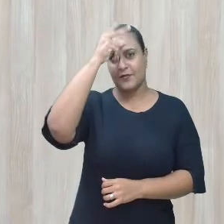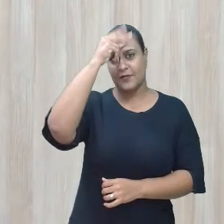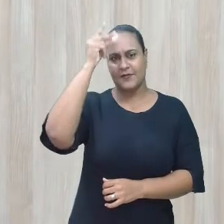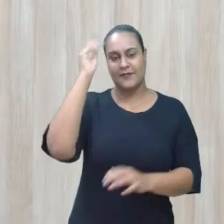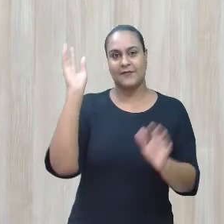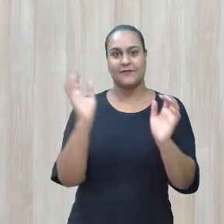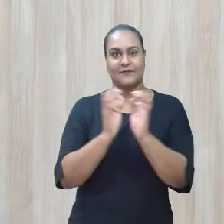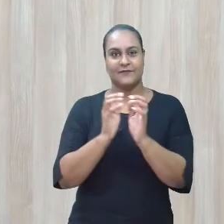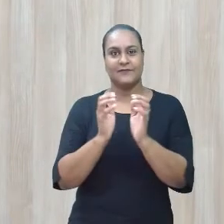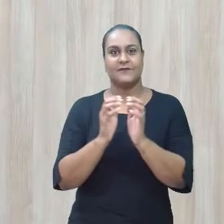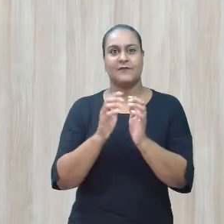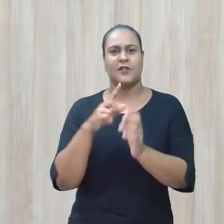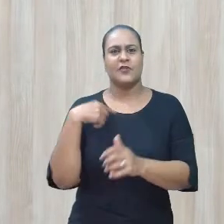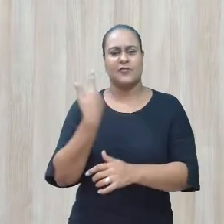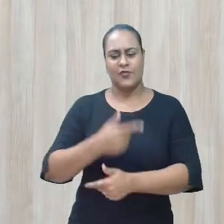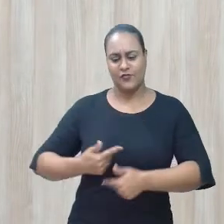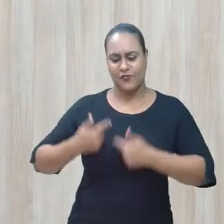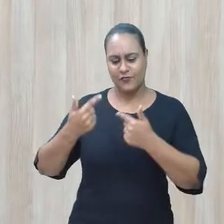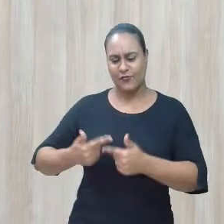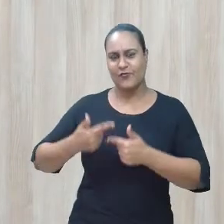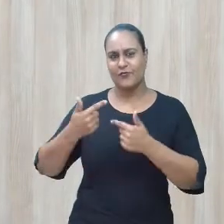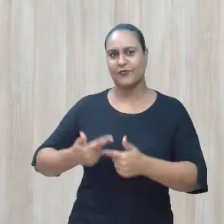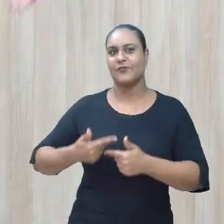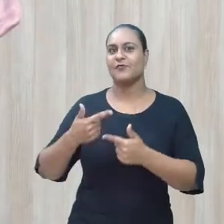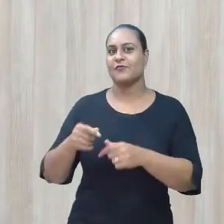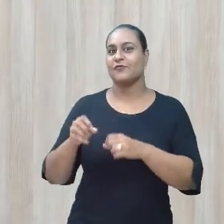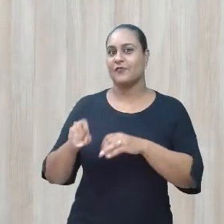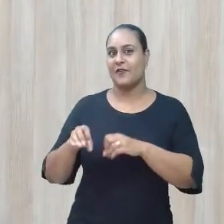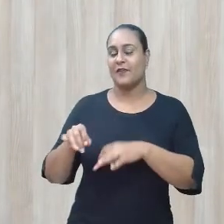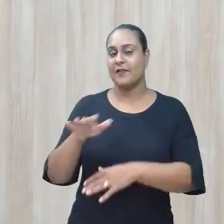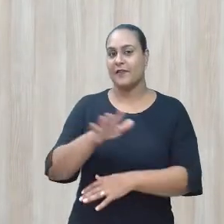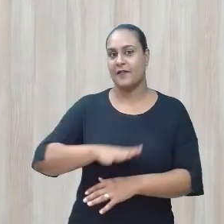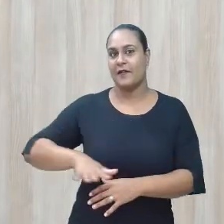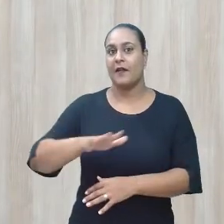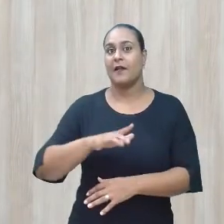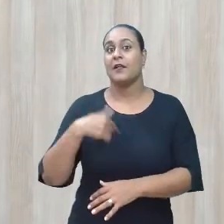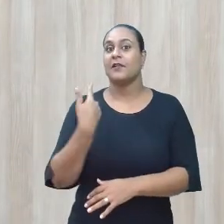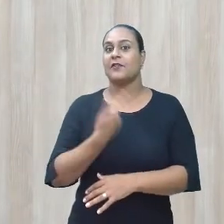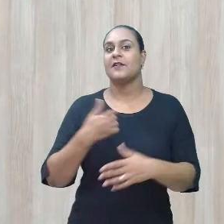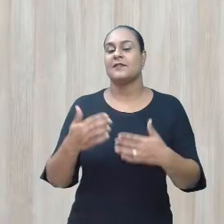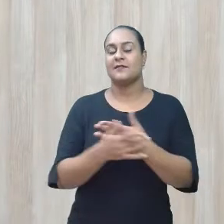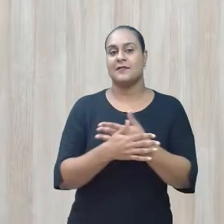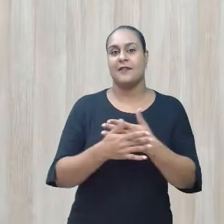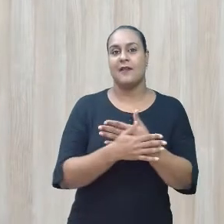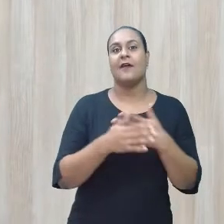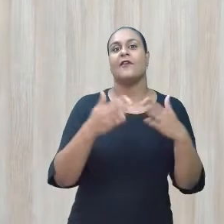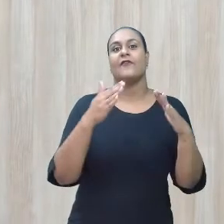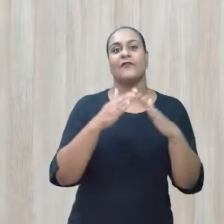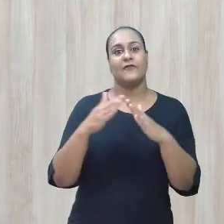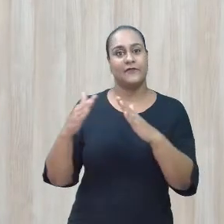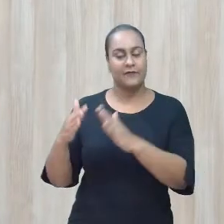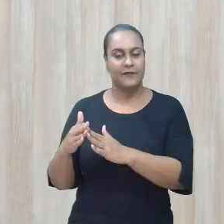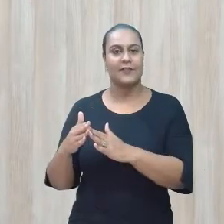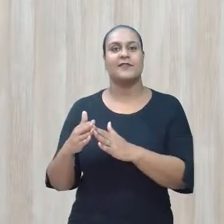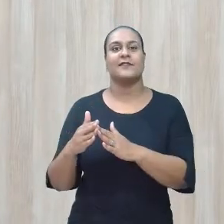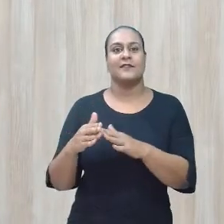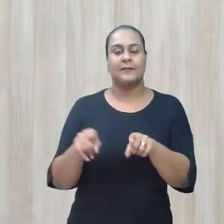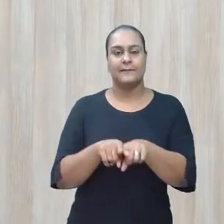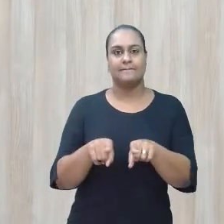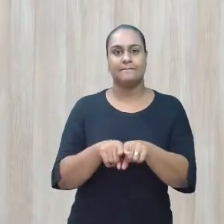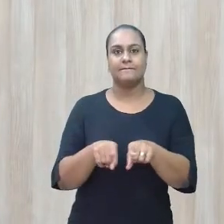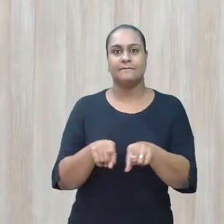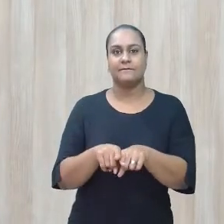nessa batalha pela educação na nossa cidade, e claro, as nossas cidades vizinhas também, onde o nosso sinal alcança, tá